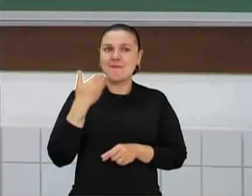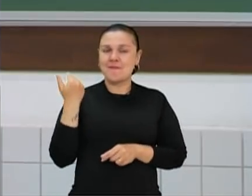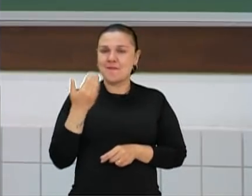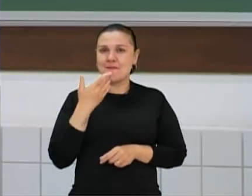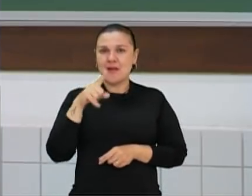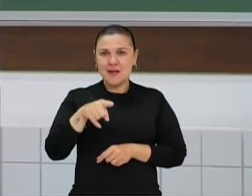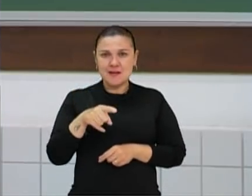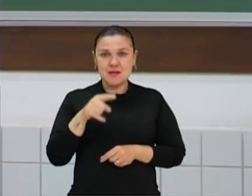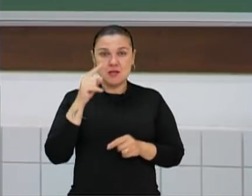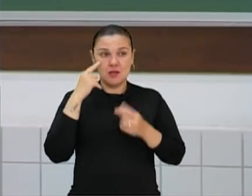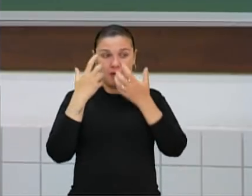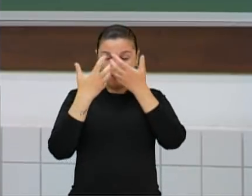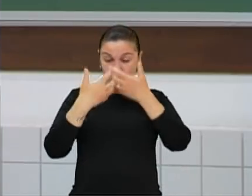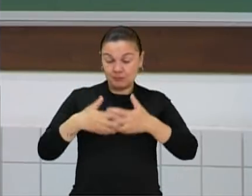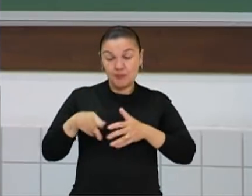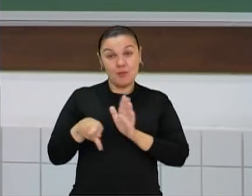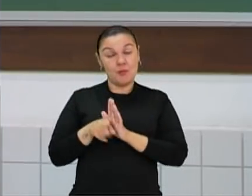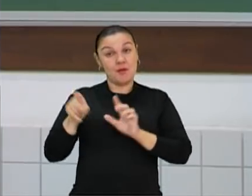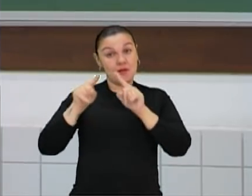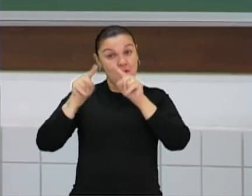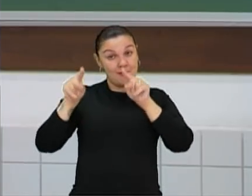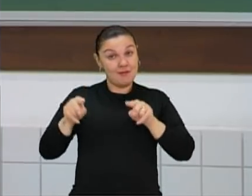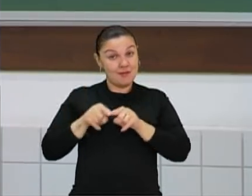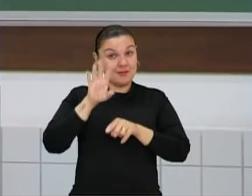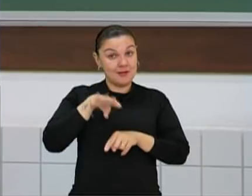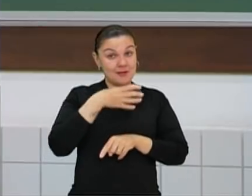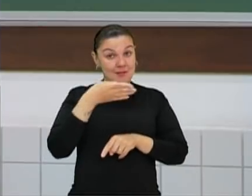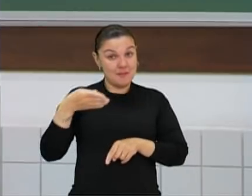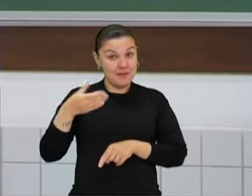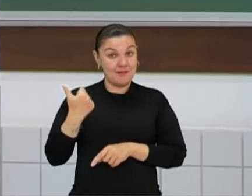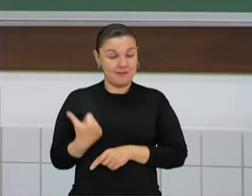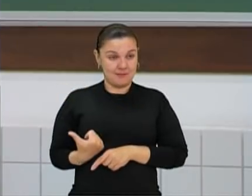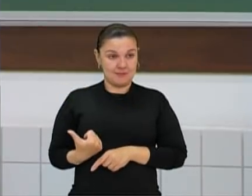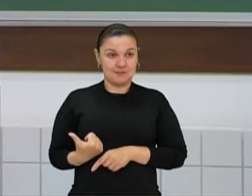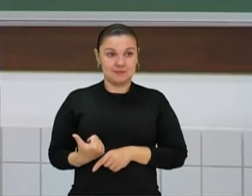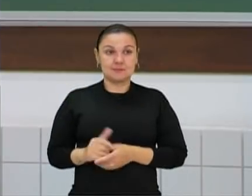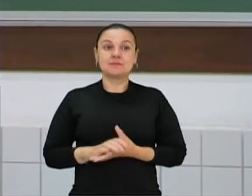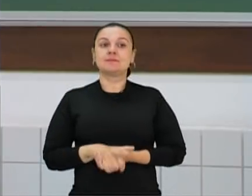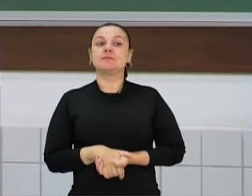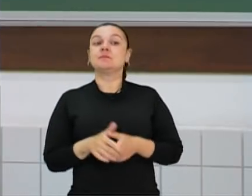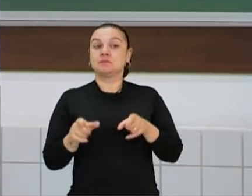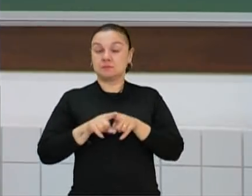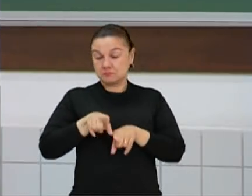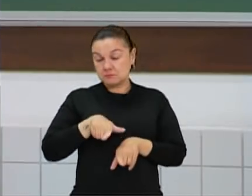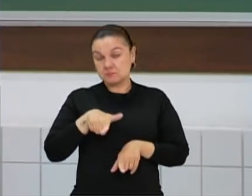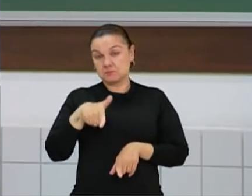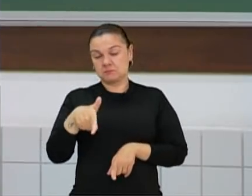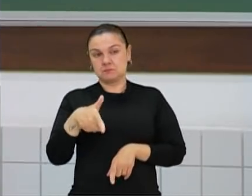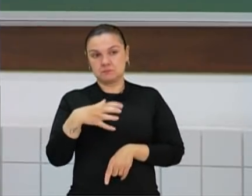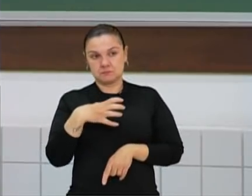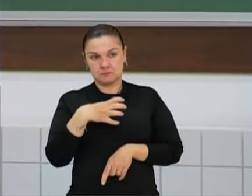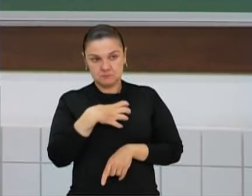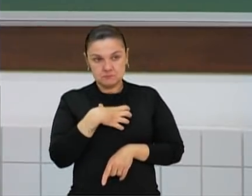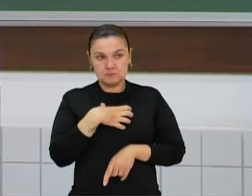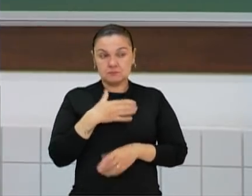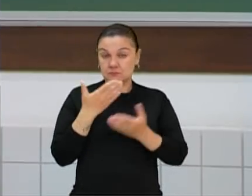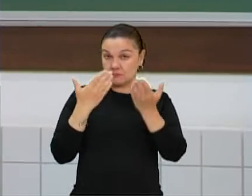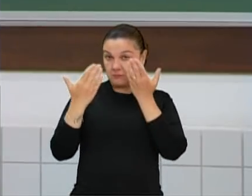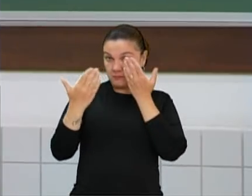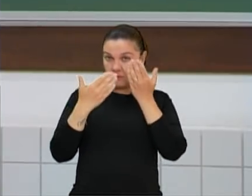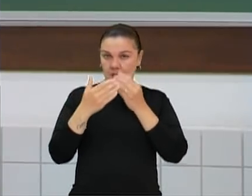análise em cima da tabela que a gente está fazendo. Tá? Que é uma outra maneira de analisar